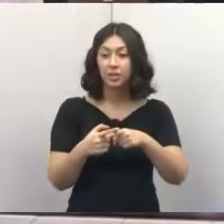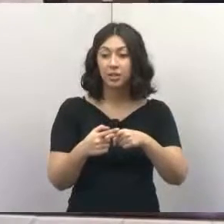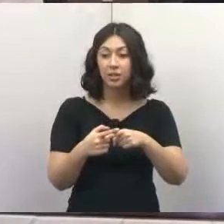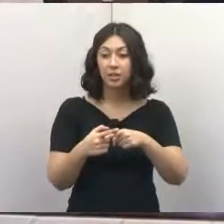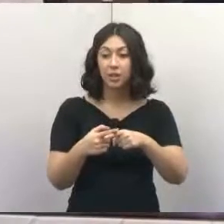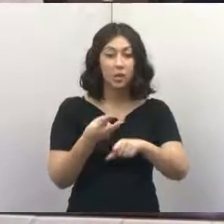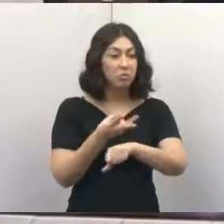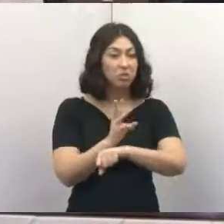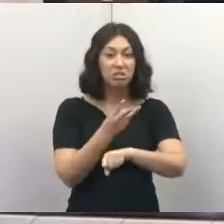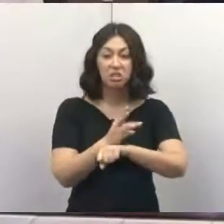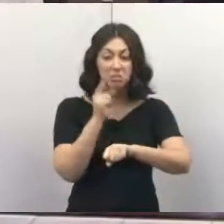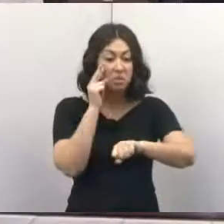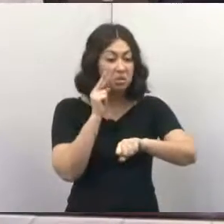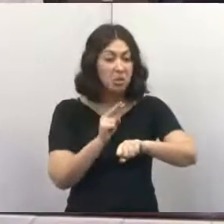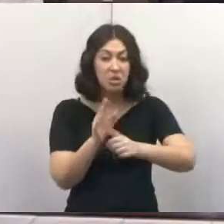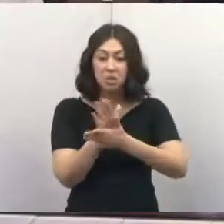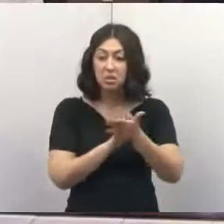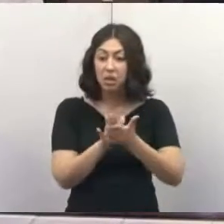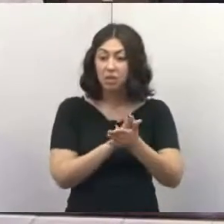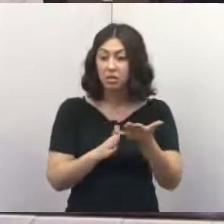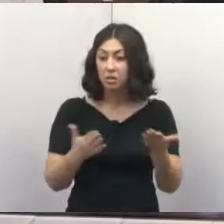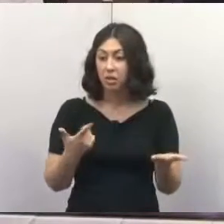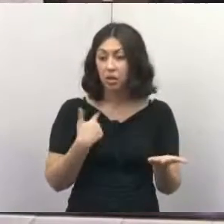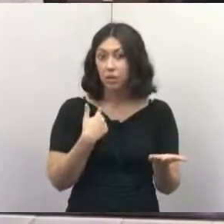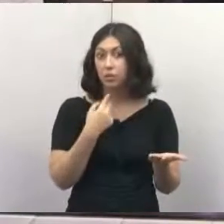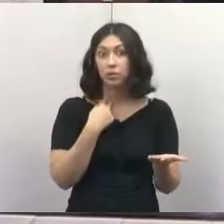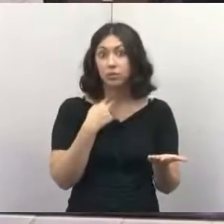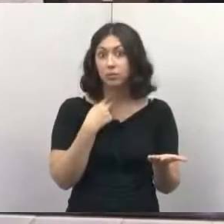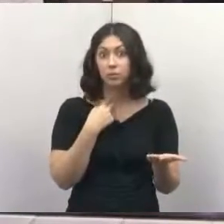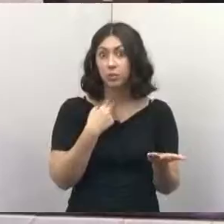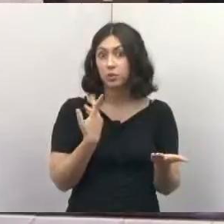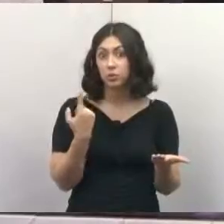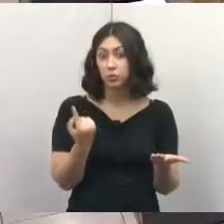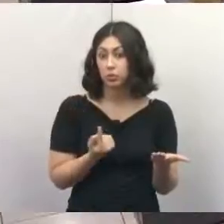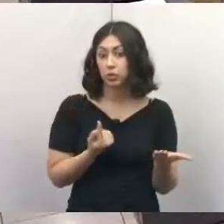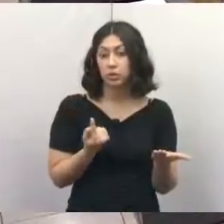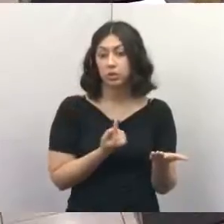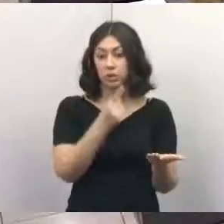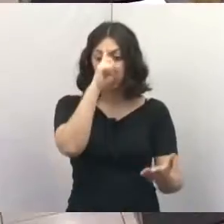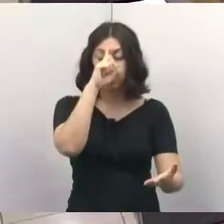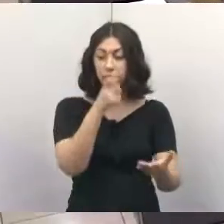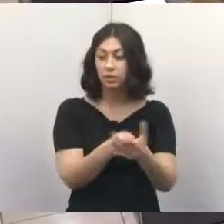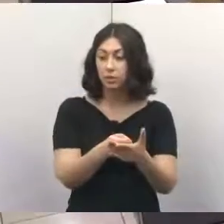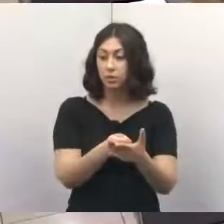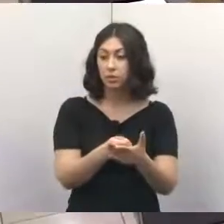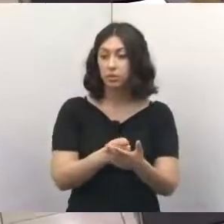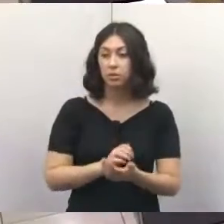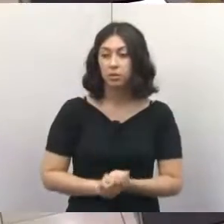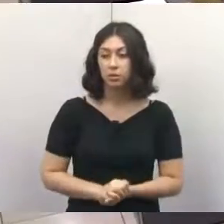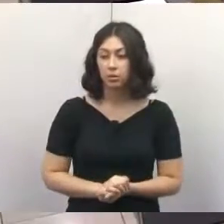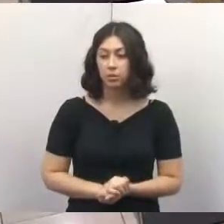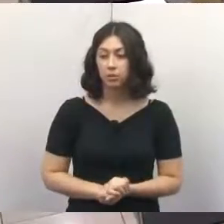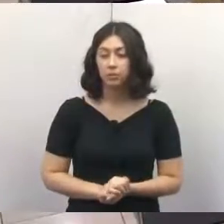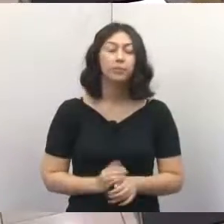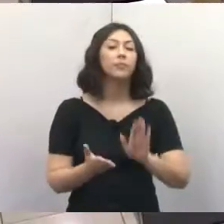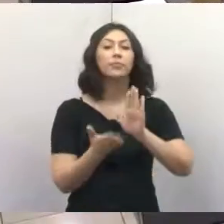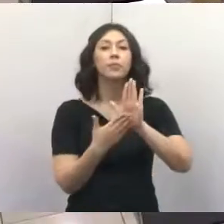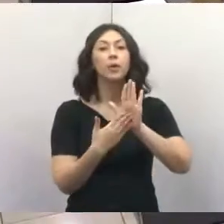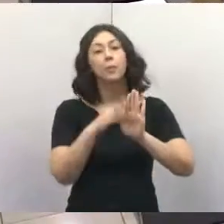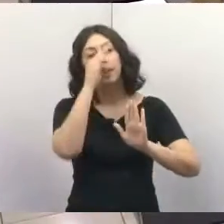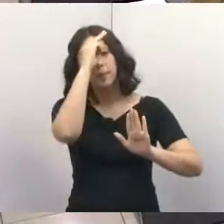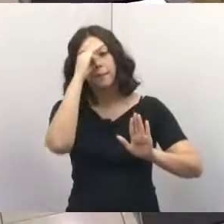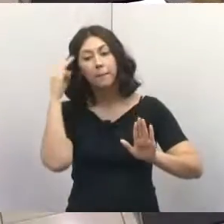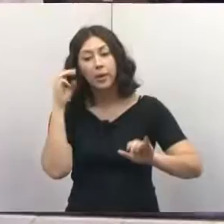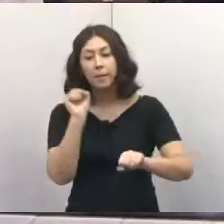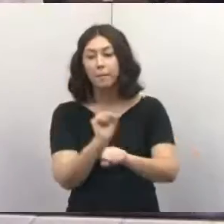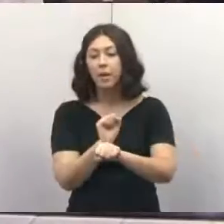seu WhatsApp e dê o parecer para mim. Eu não posso definir sozinha o que cabe a todos nós. Proposta vereadora Maria